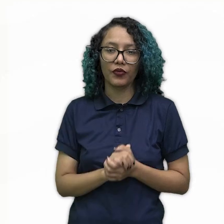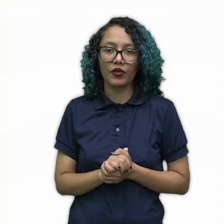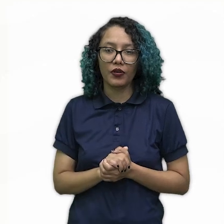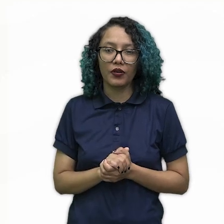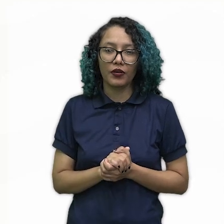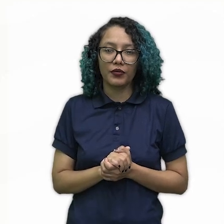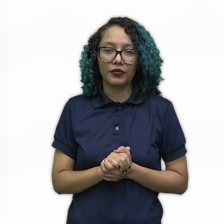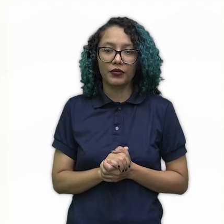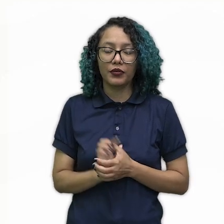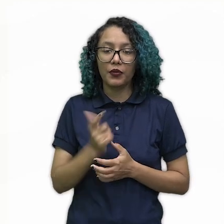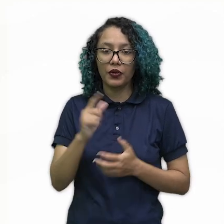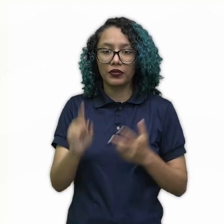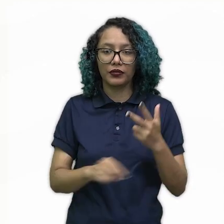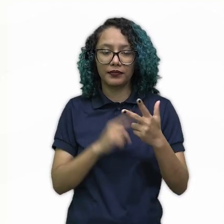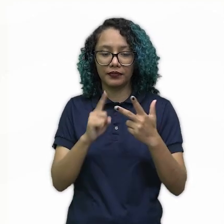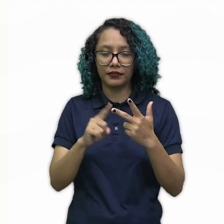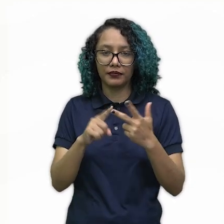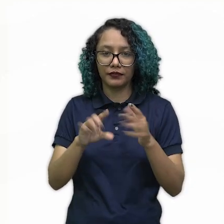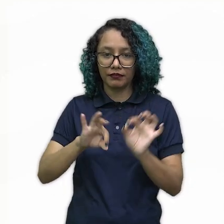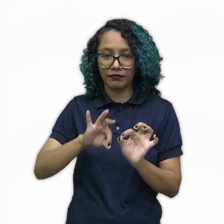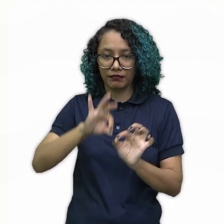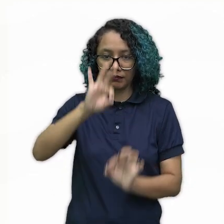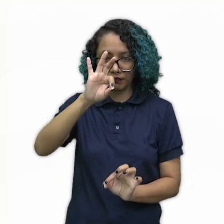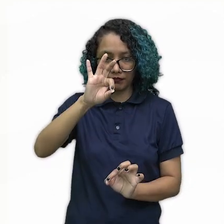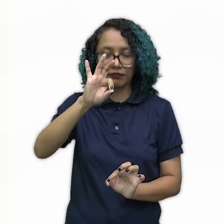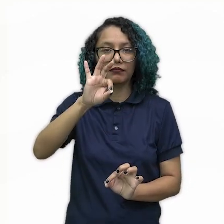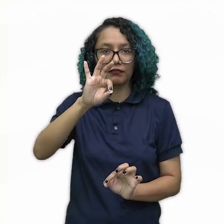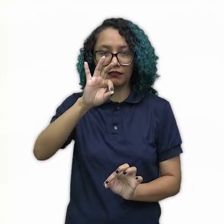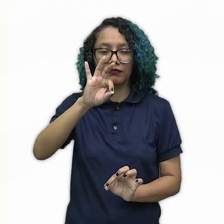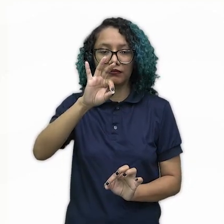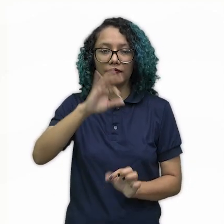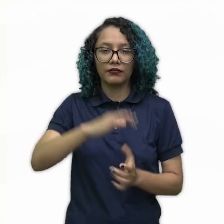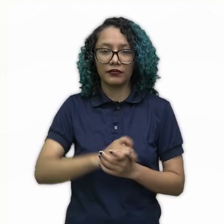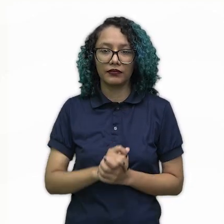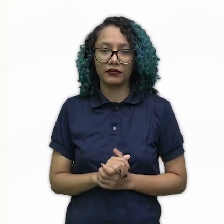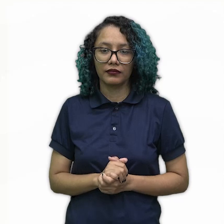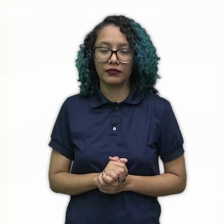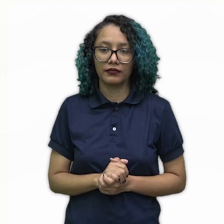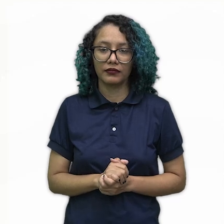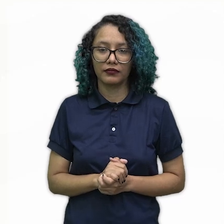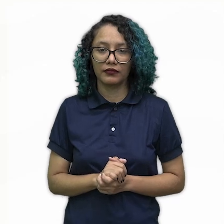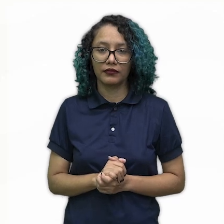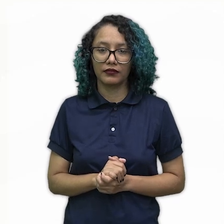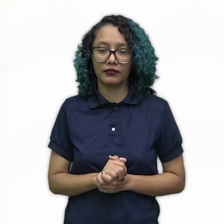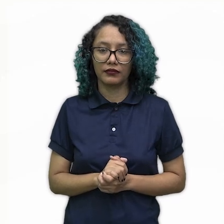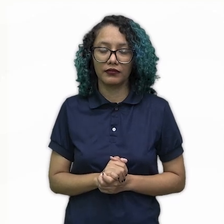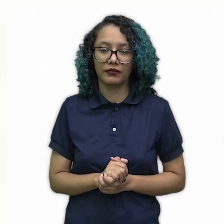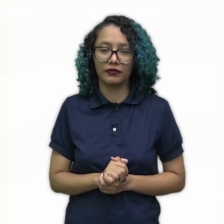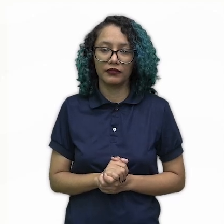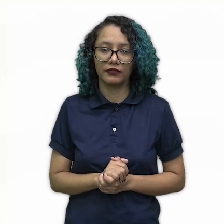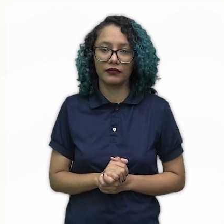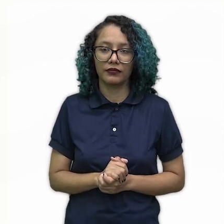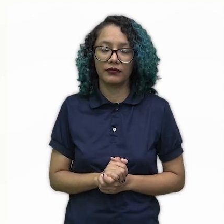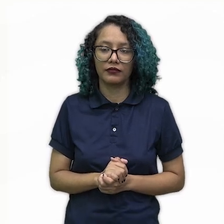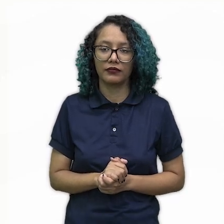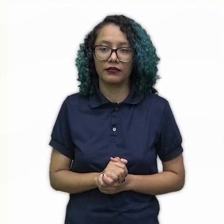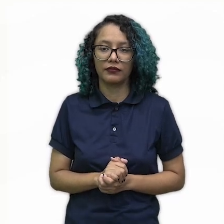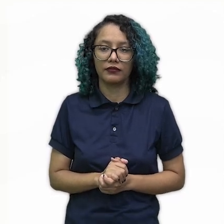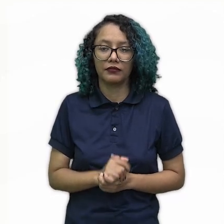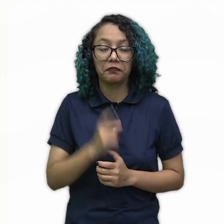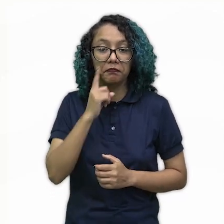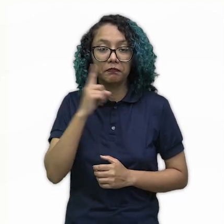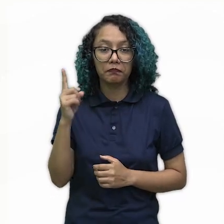Nosso próximo elemento, a altura, tá? Exatamente igual aqui,